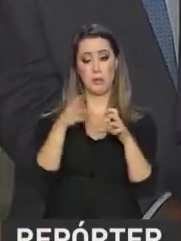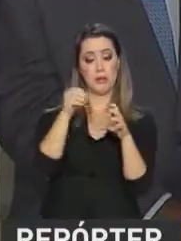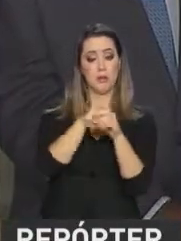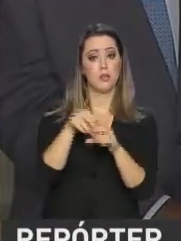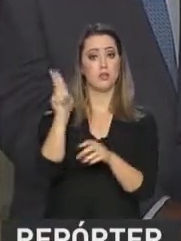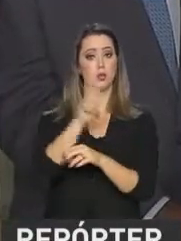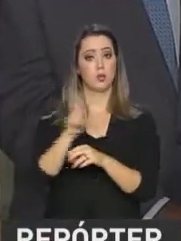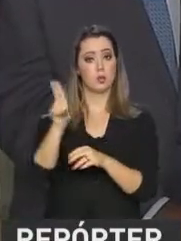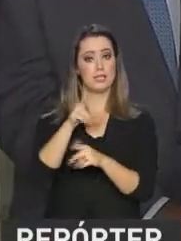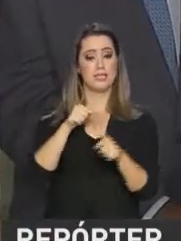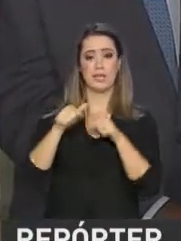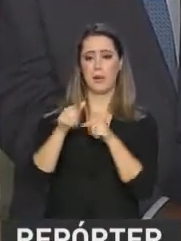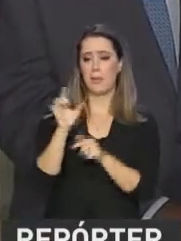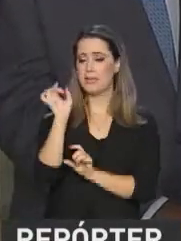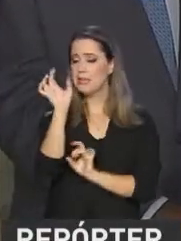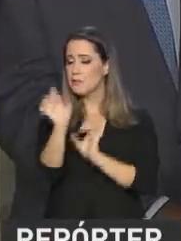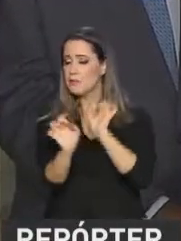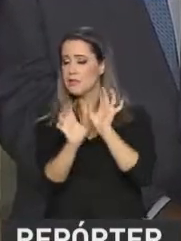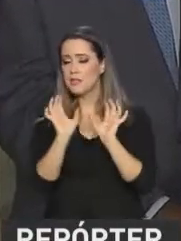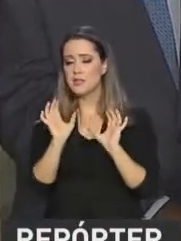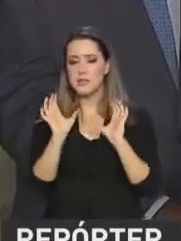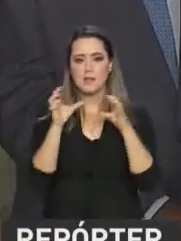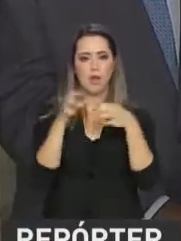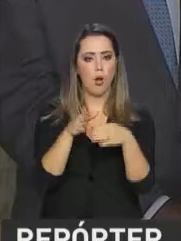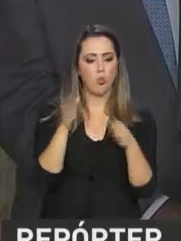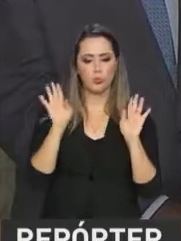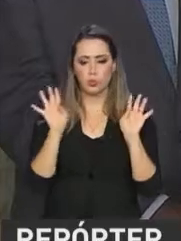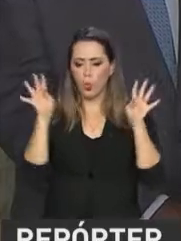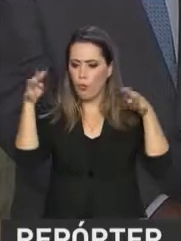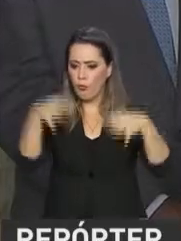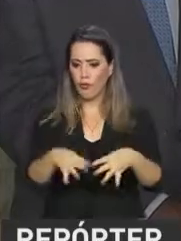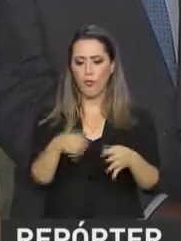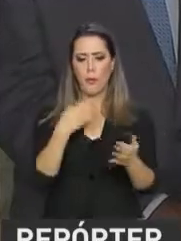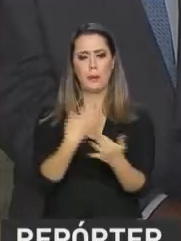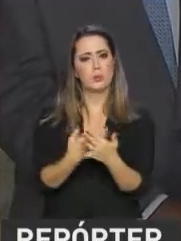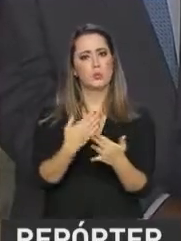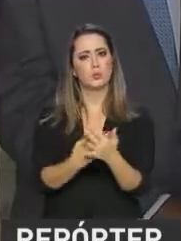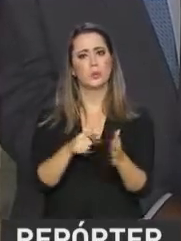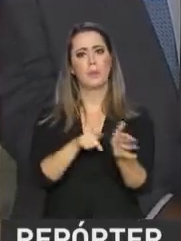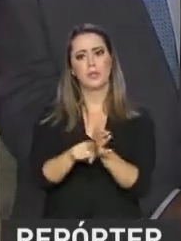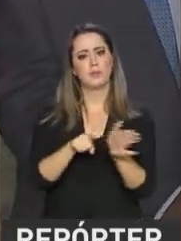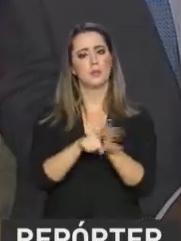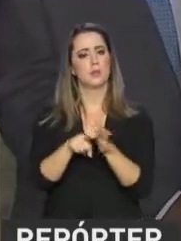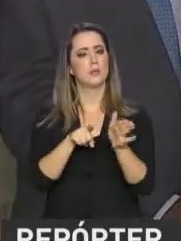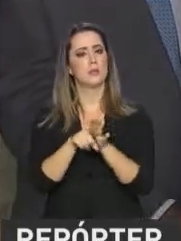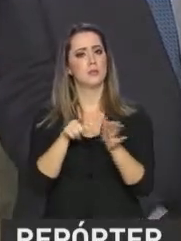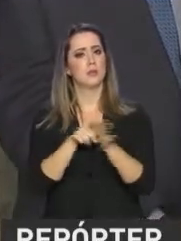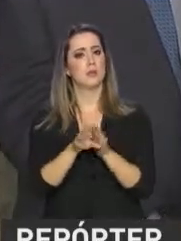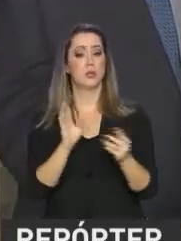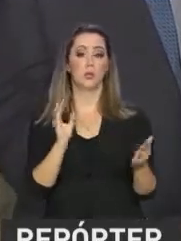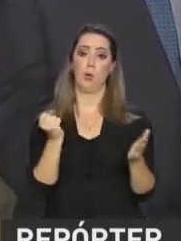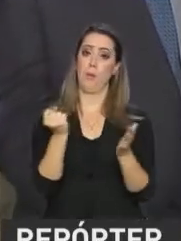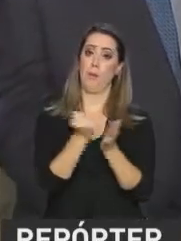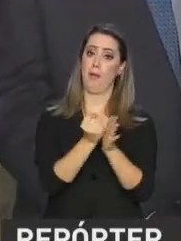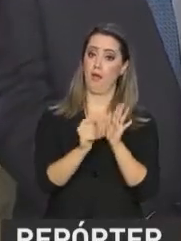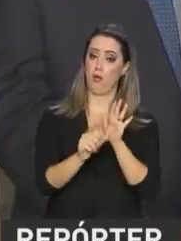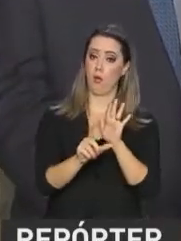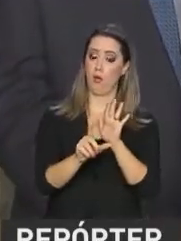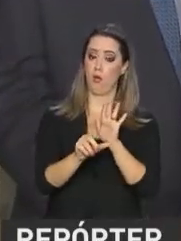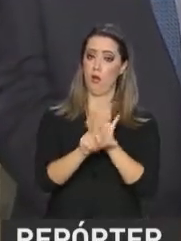dedicação exclusiva em tempo integral com essa nova regulamentação com um marco legal a